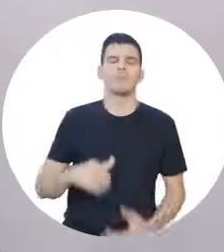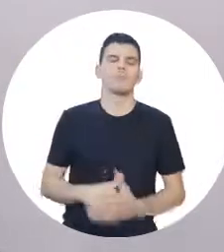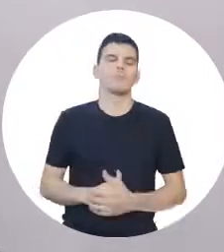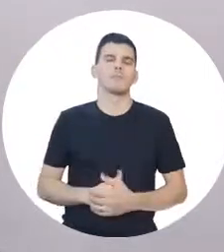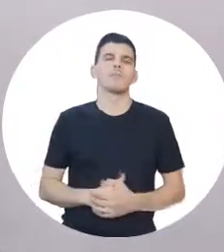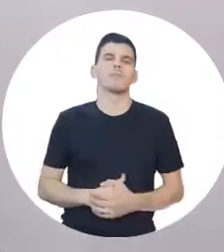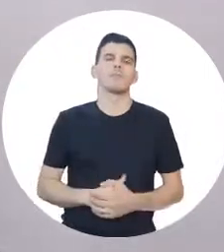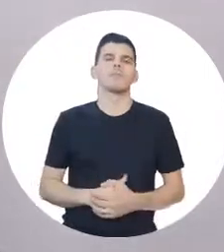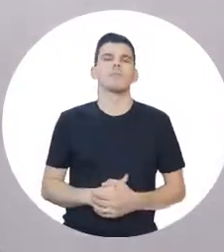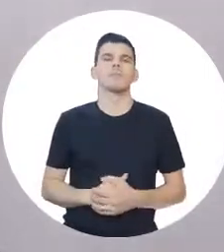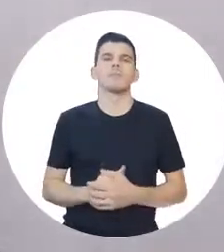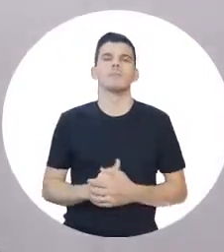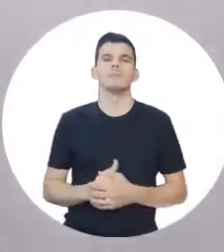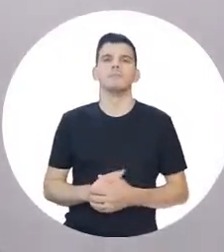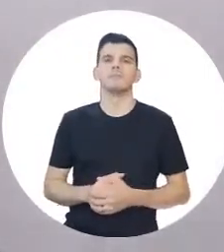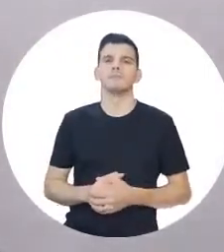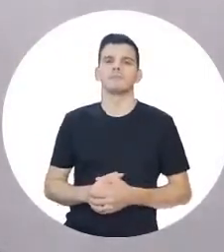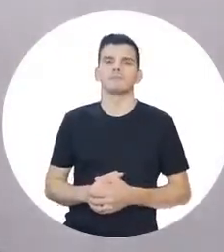nitroso.